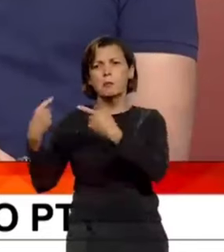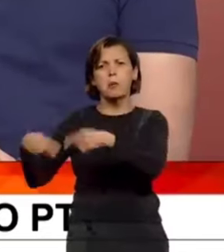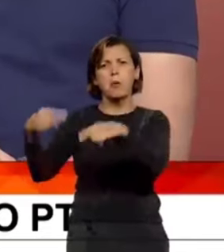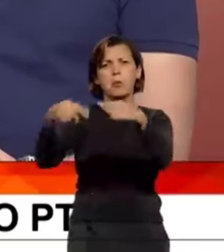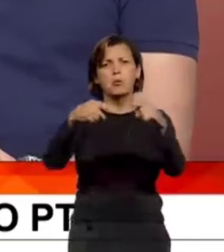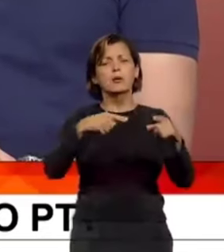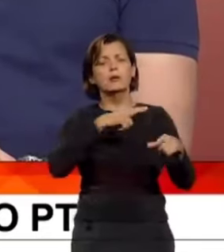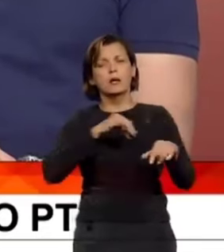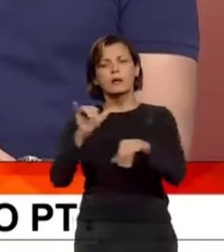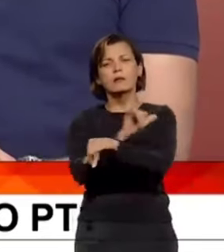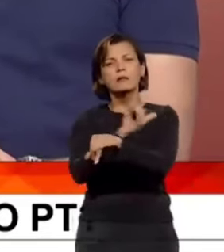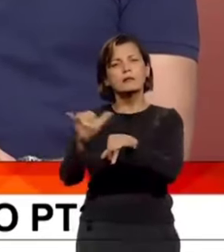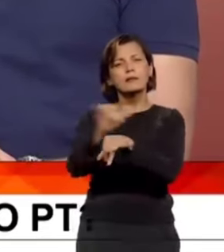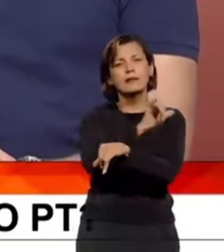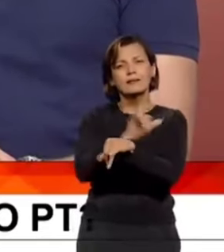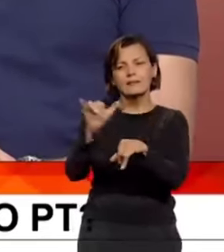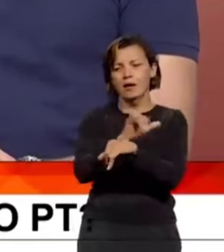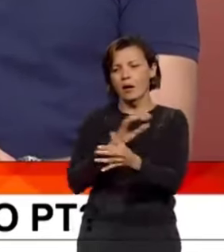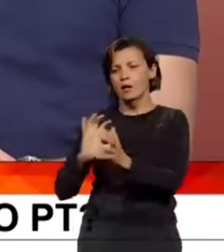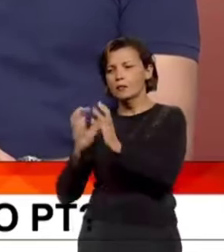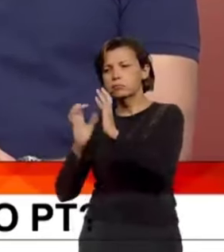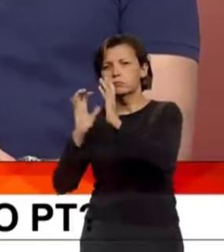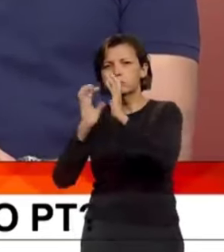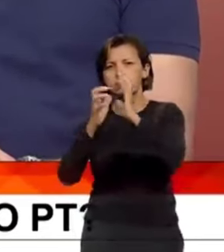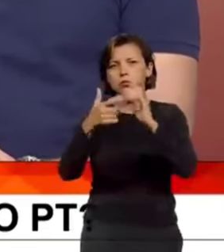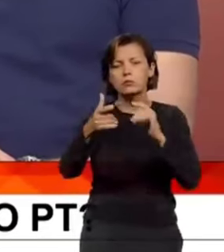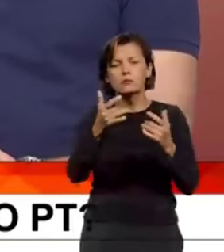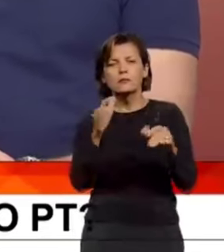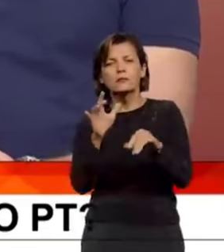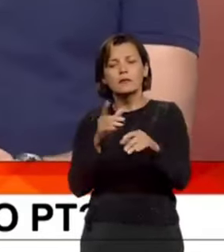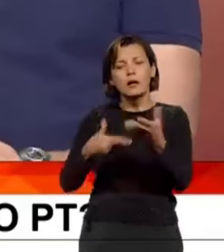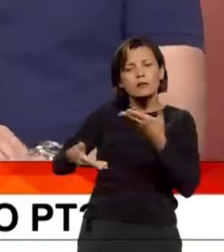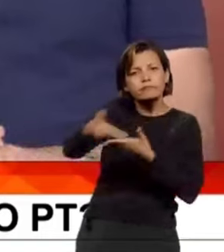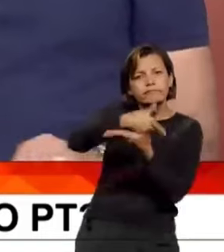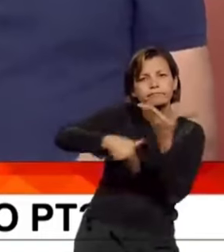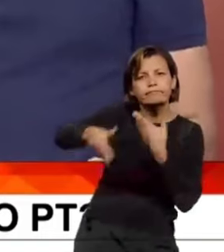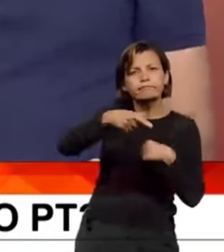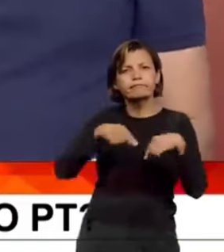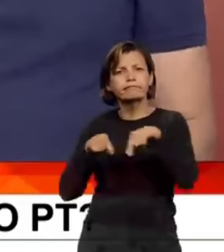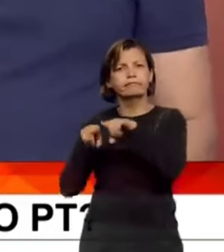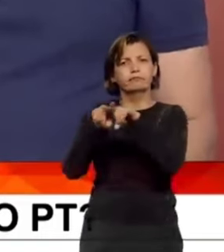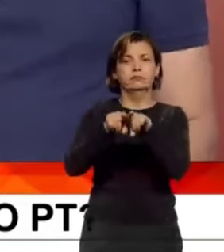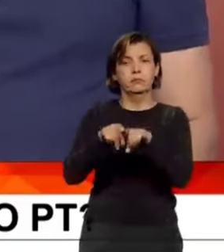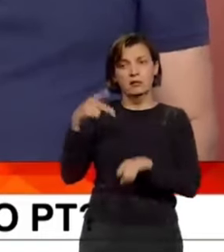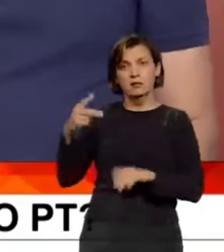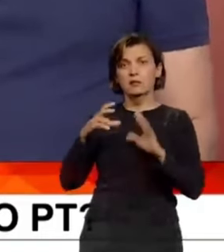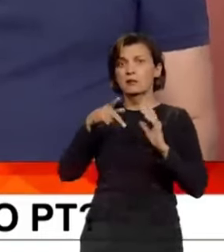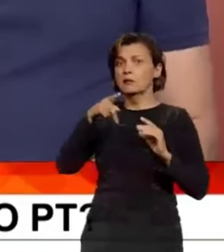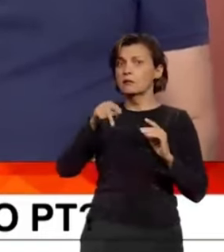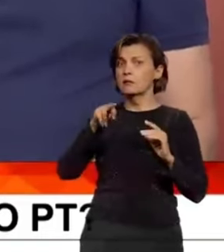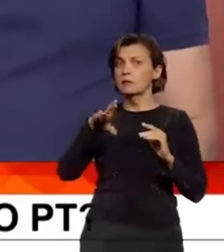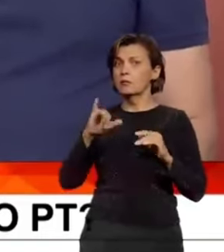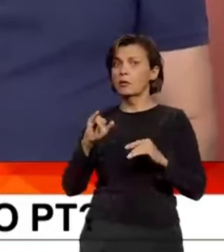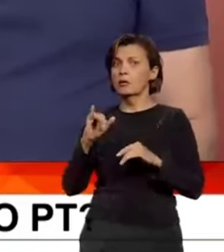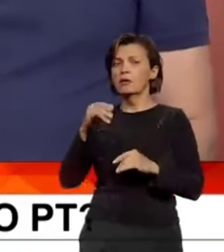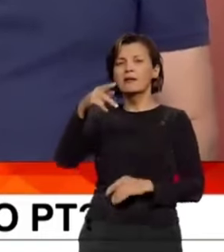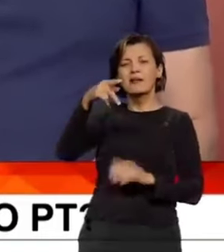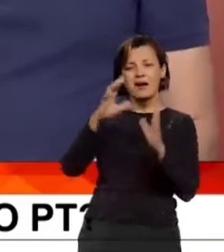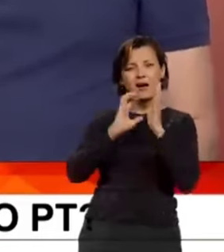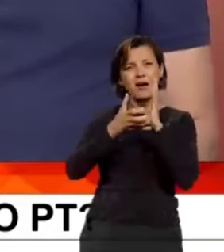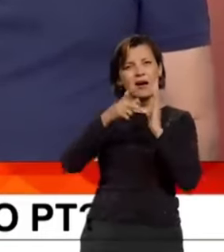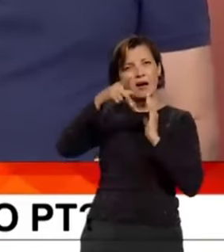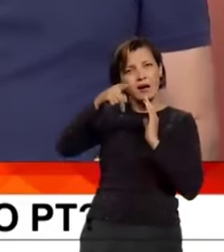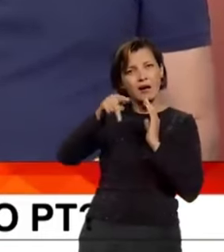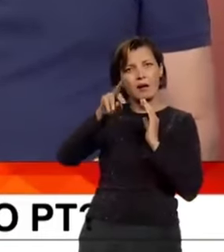partidos e dentro de partidos também tem suas correntes tem suas dificuldades é o partido do Pablo parece que é um partido que tem